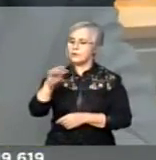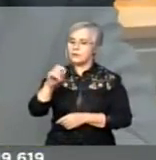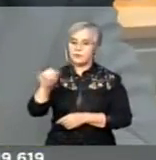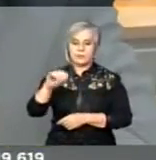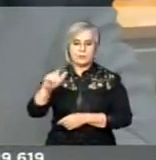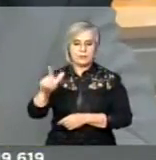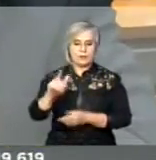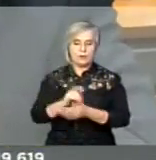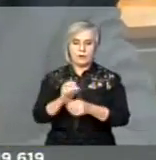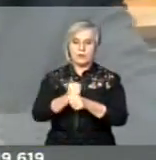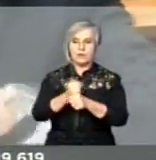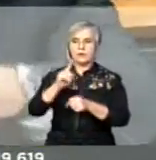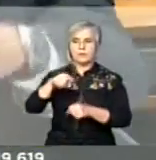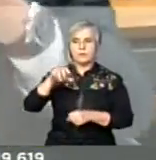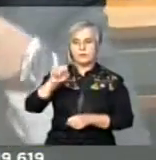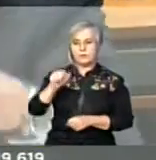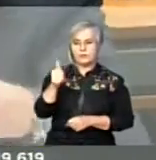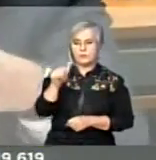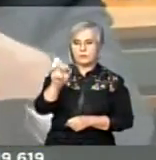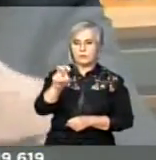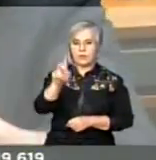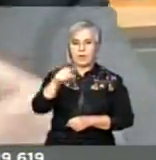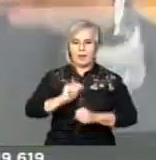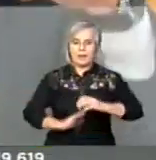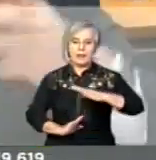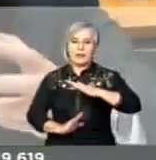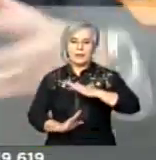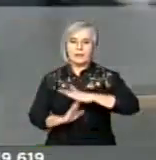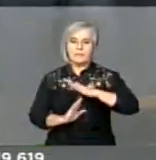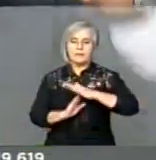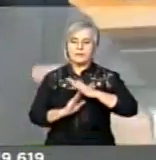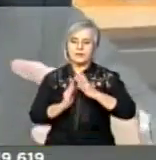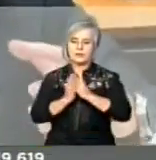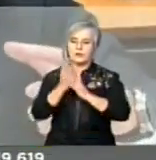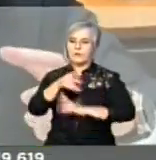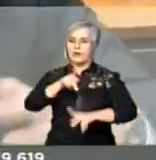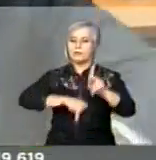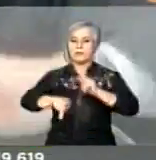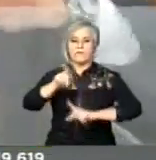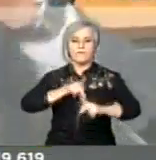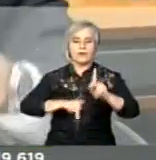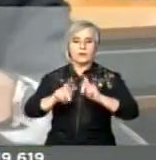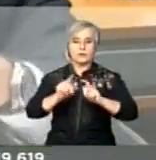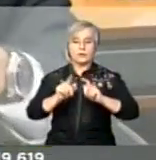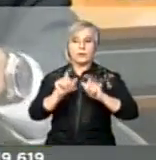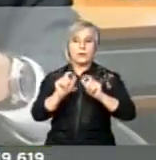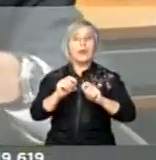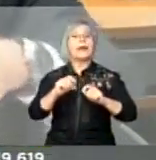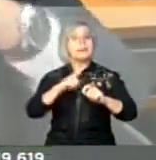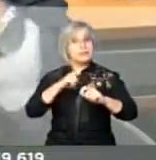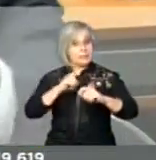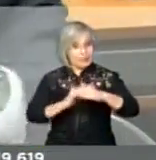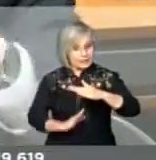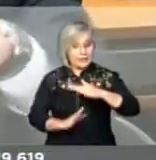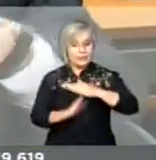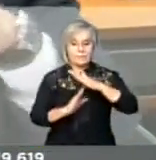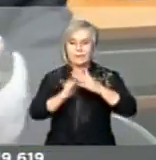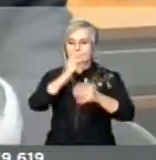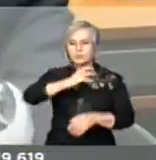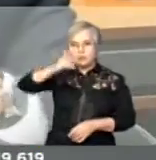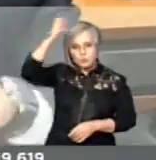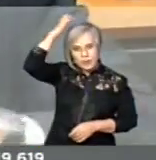em 1215? É a limitação pela população, pelo povo, dos limites do rei,